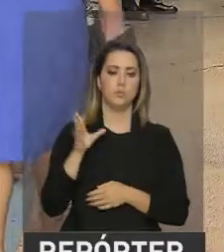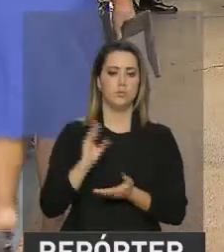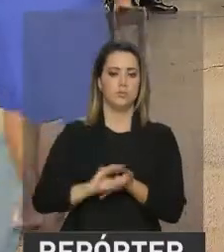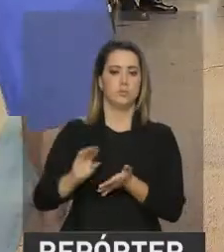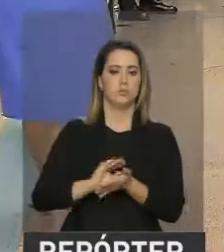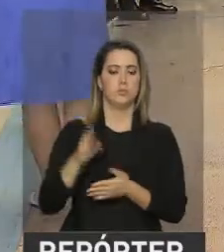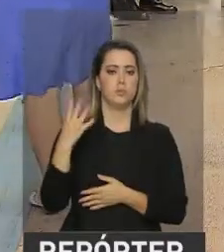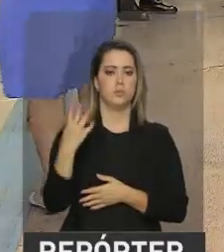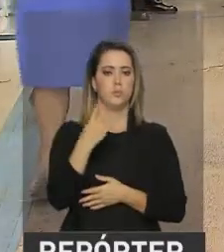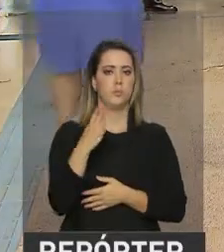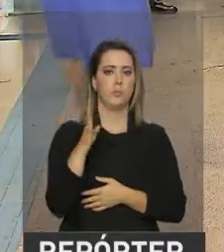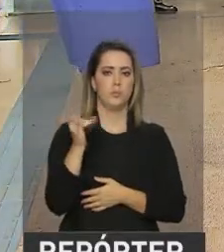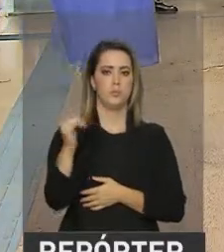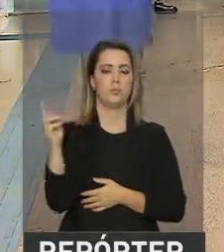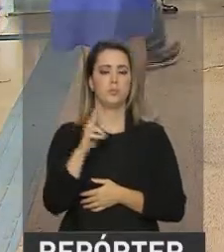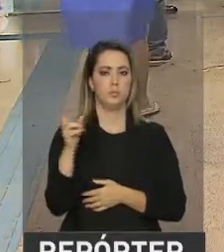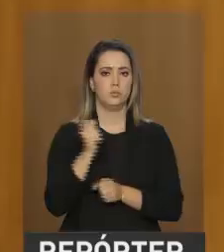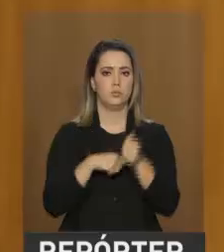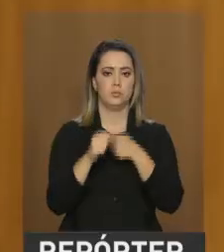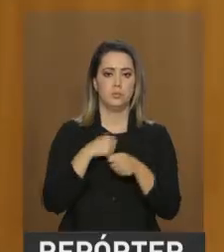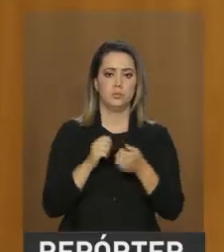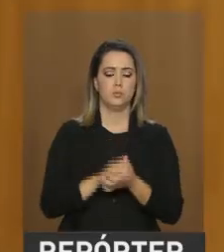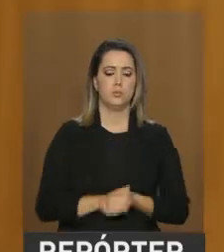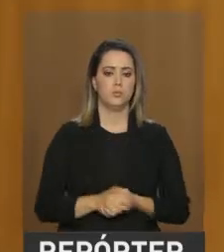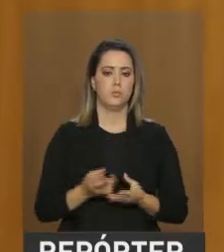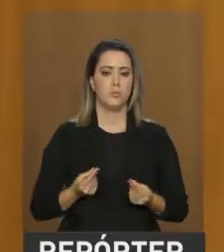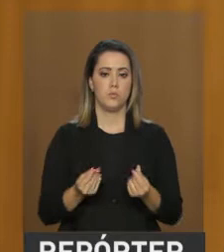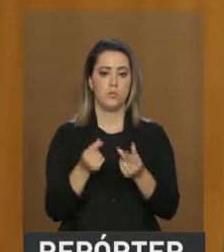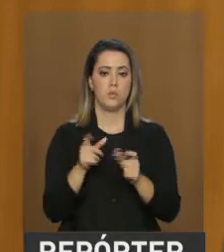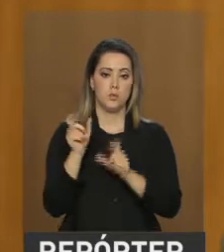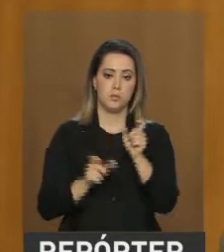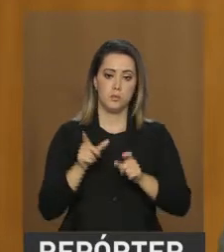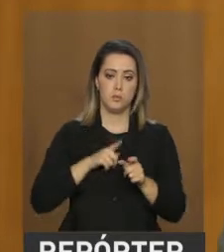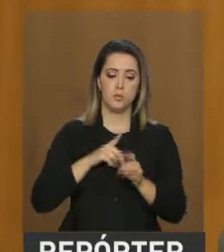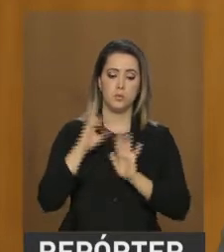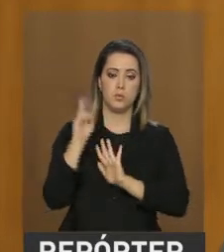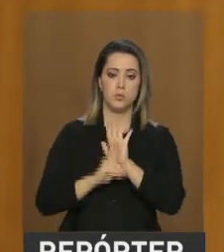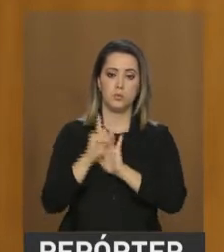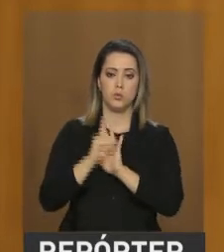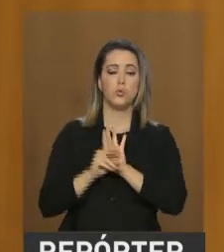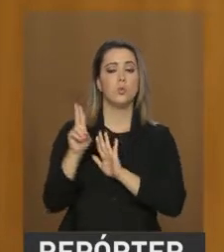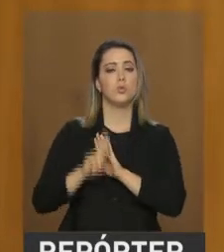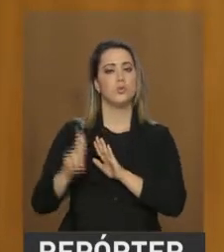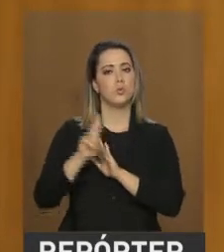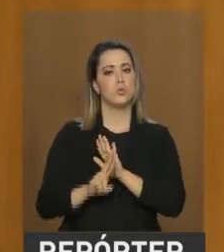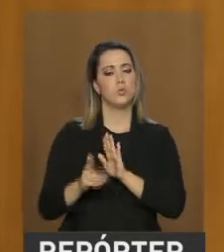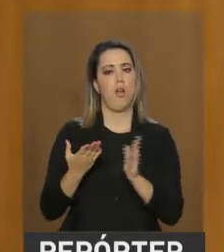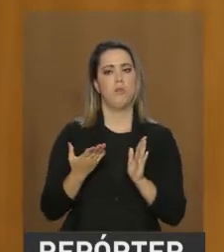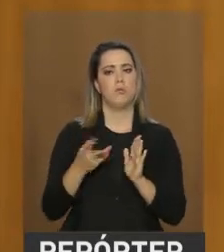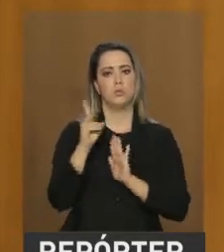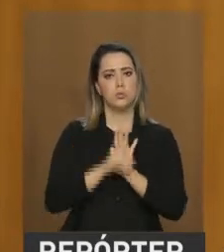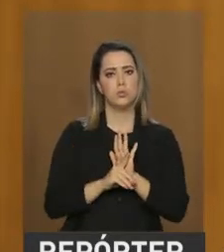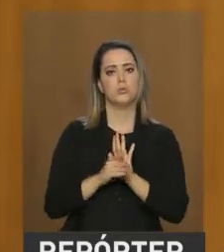ejetados 44 bilhões de reais na economia esse dinheiro o trabalhador teve o direito de usufruir desse trabalho desse